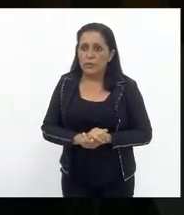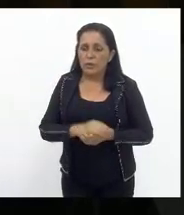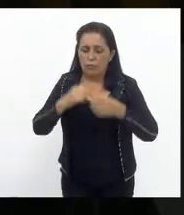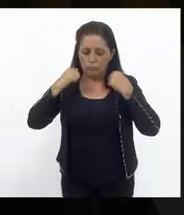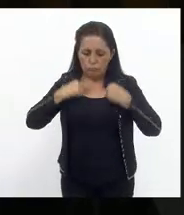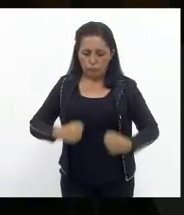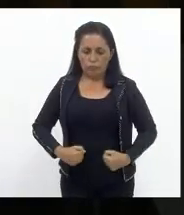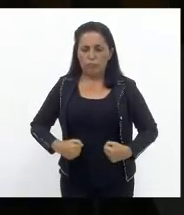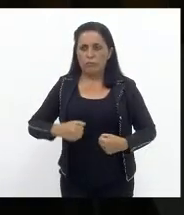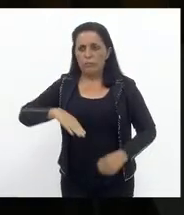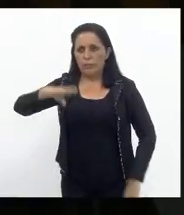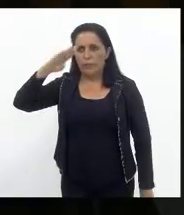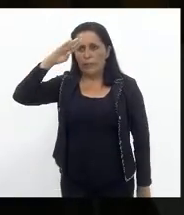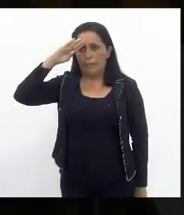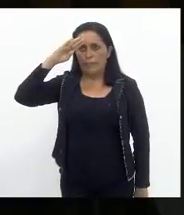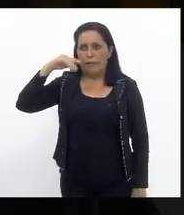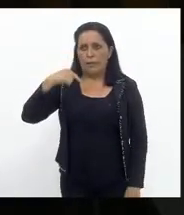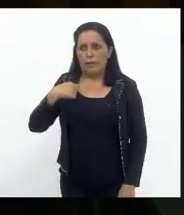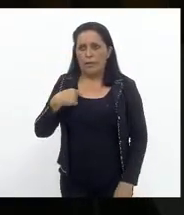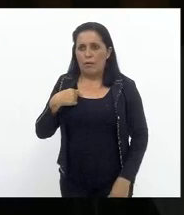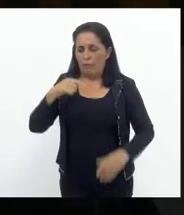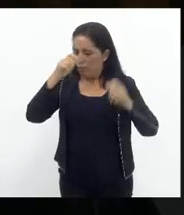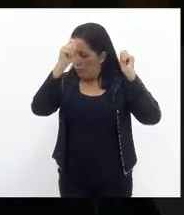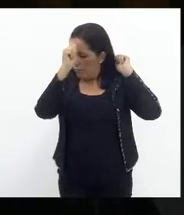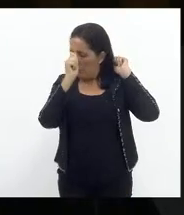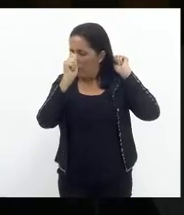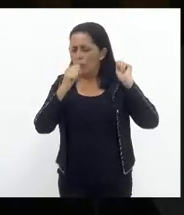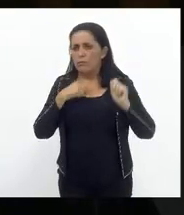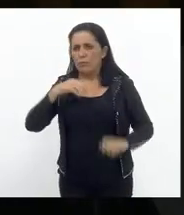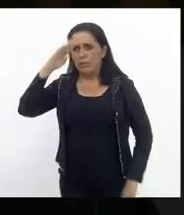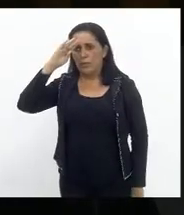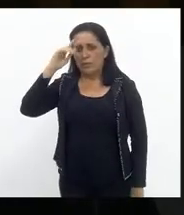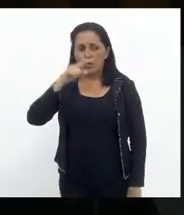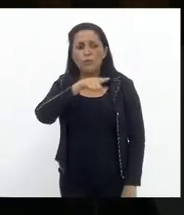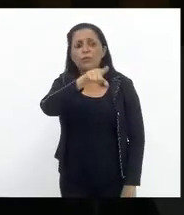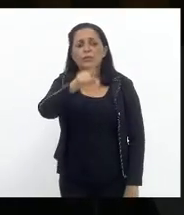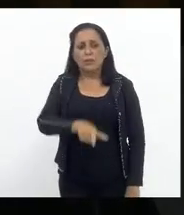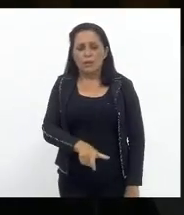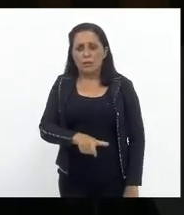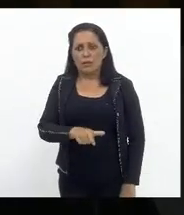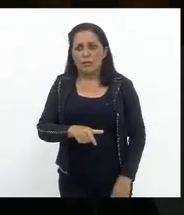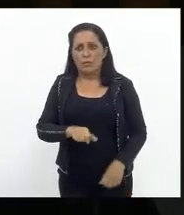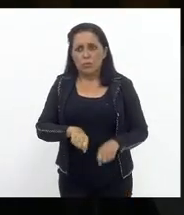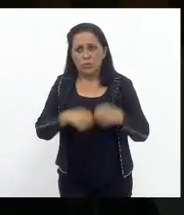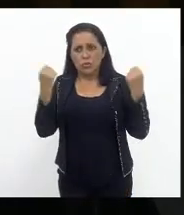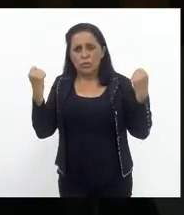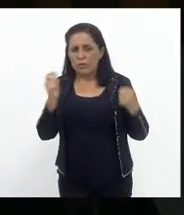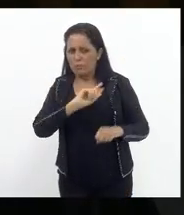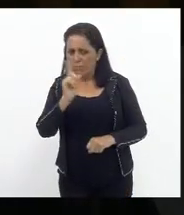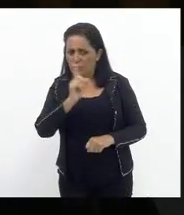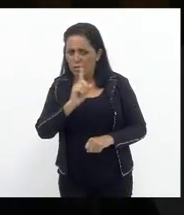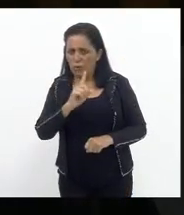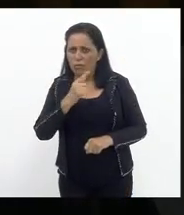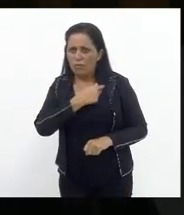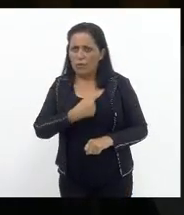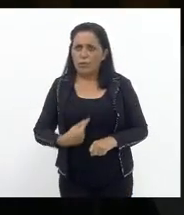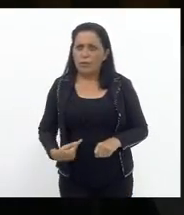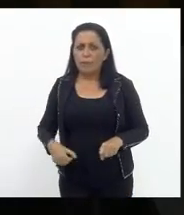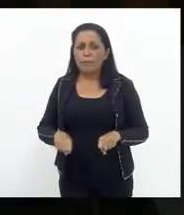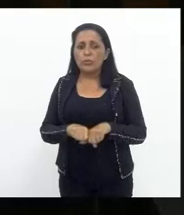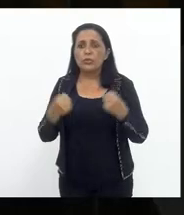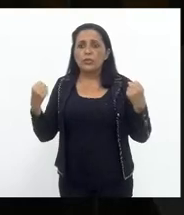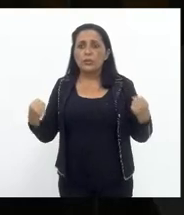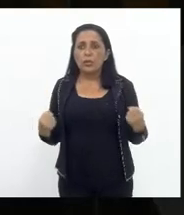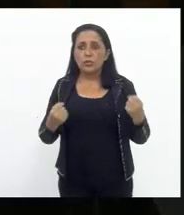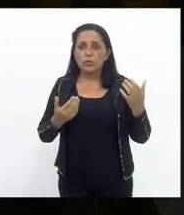farda e ostentar o meu boot e minha boina. Agora o senhor não está me prejudicando, não, governador. O senhor está prejudicando